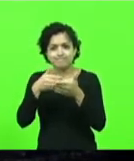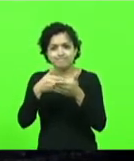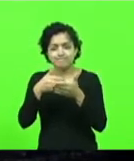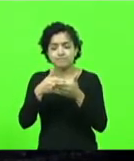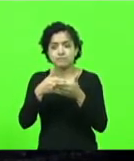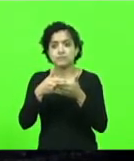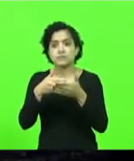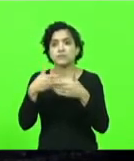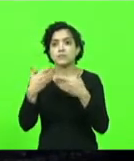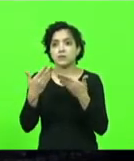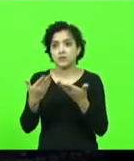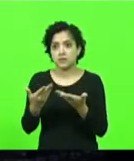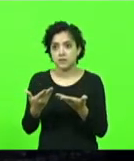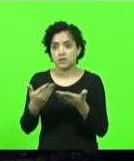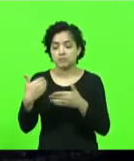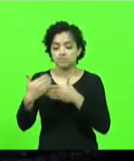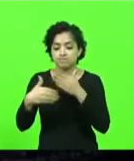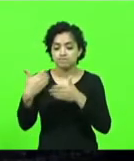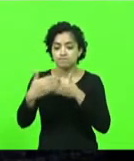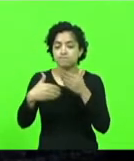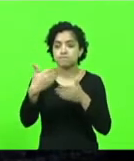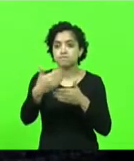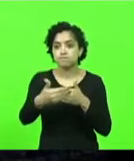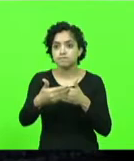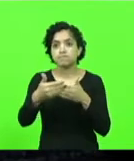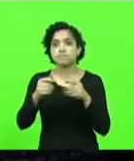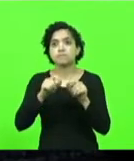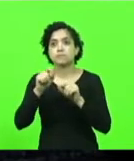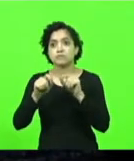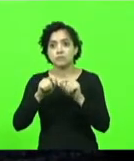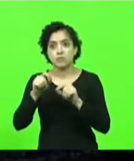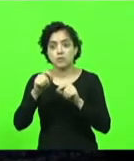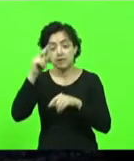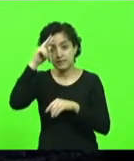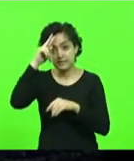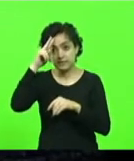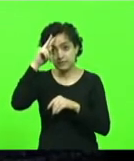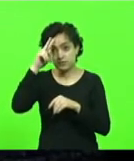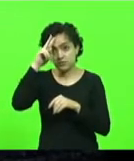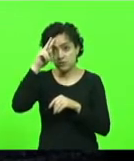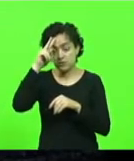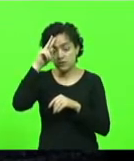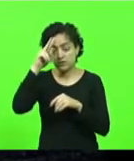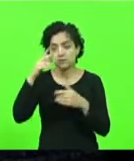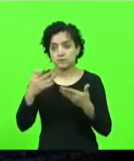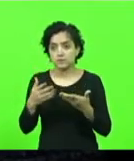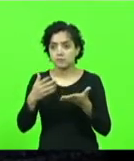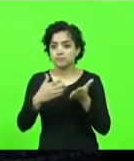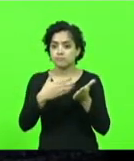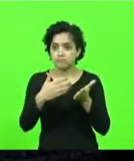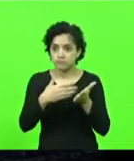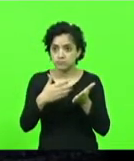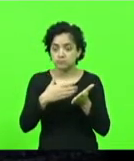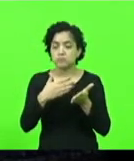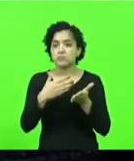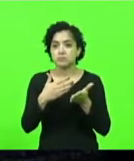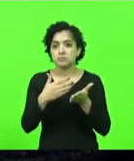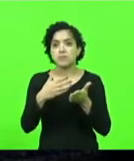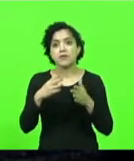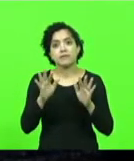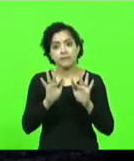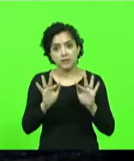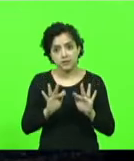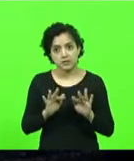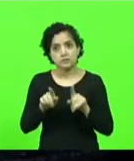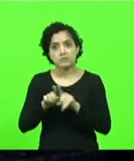que eu acredito o que uma trajetória é feita de histórias tem os capítulos felizes mas